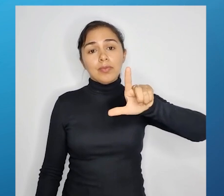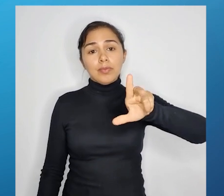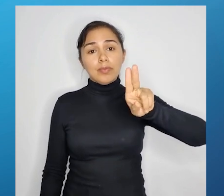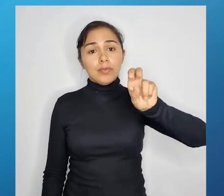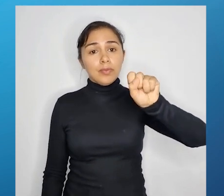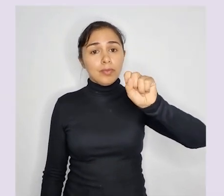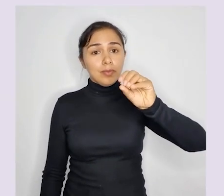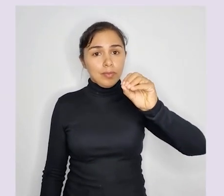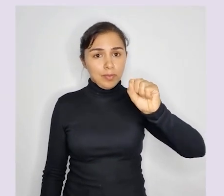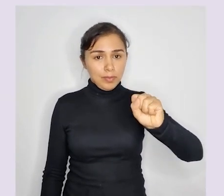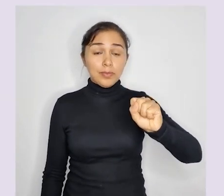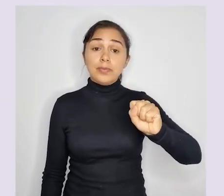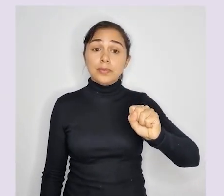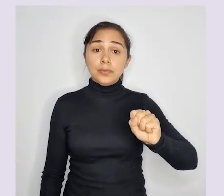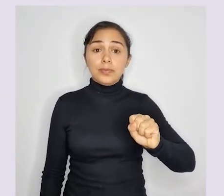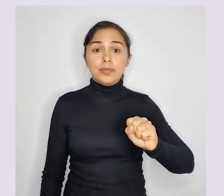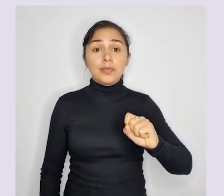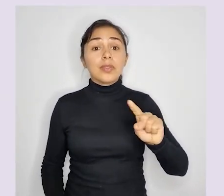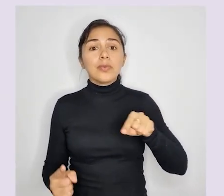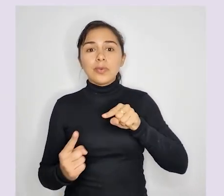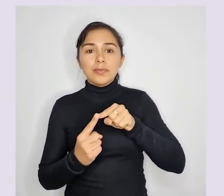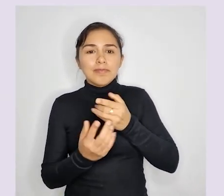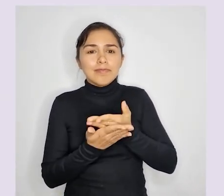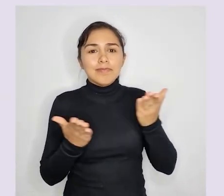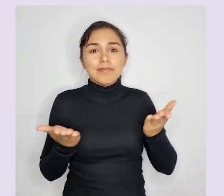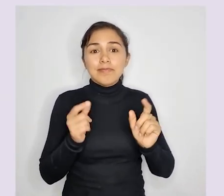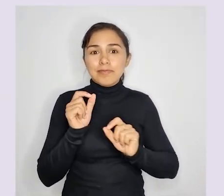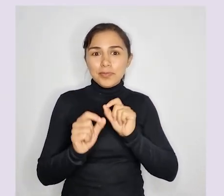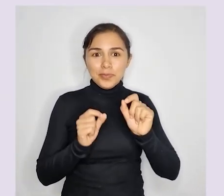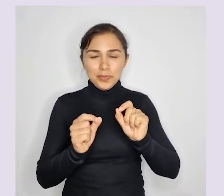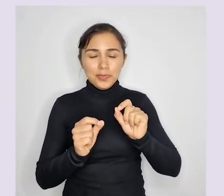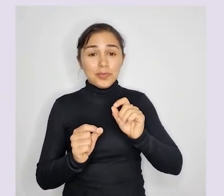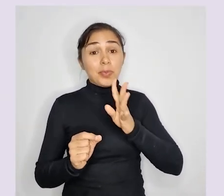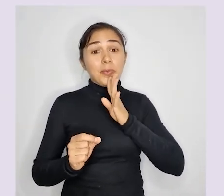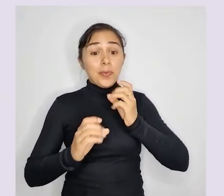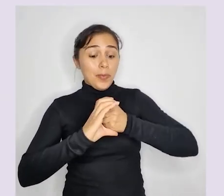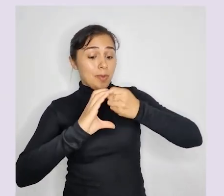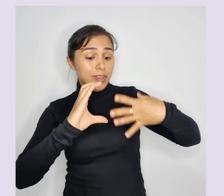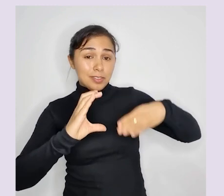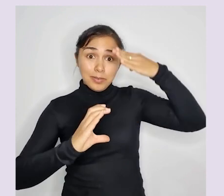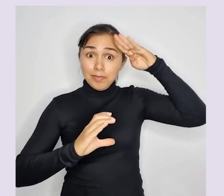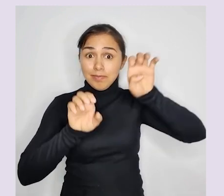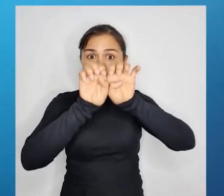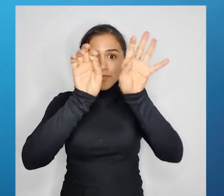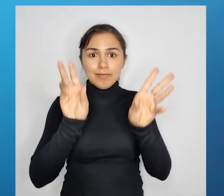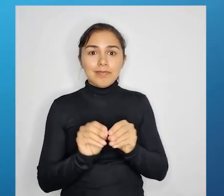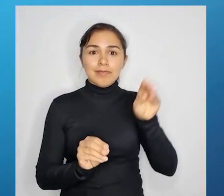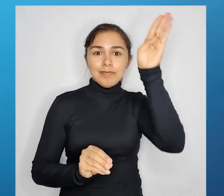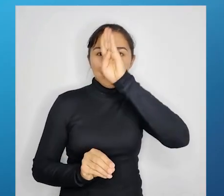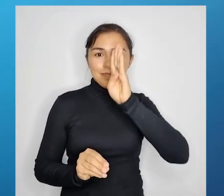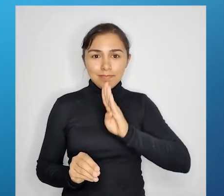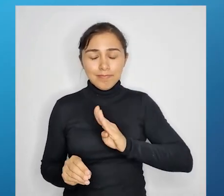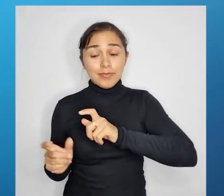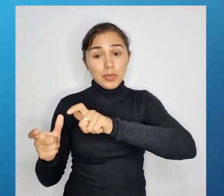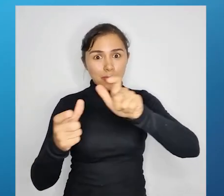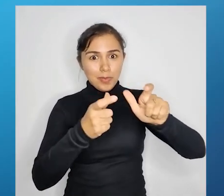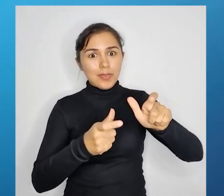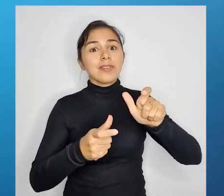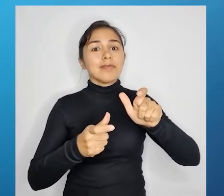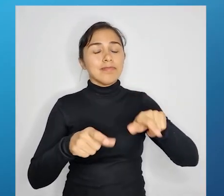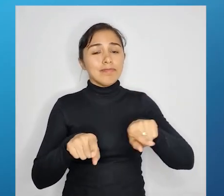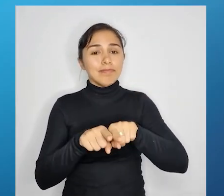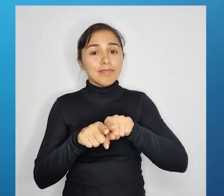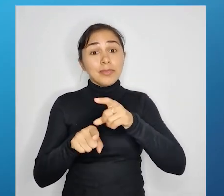esses animais? Habilidades e objetivos dessa aula. Caracterizar os principais ecossistemas brasileiros quanto à paisagem,